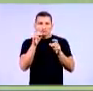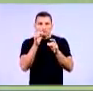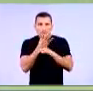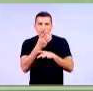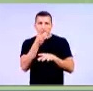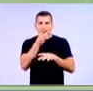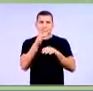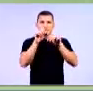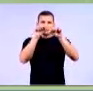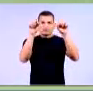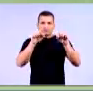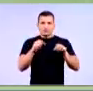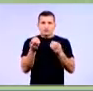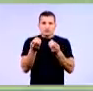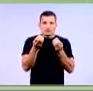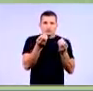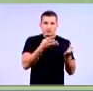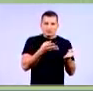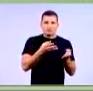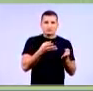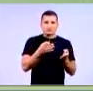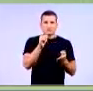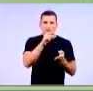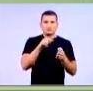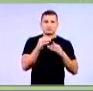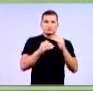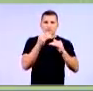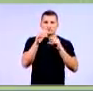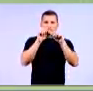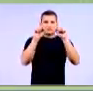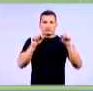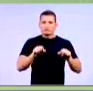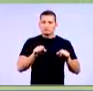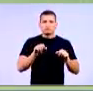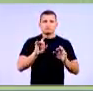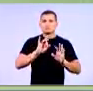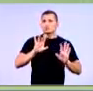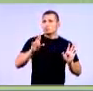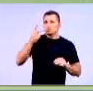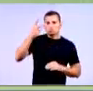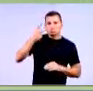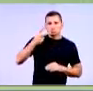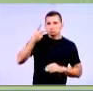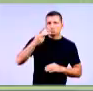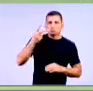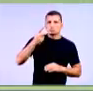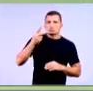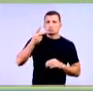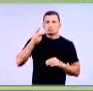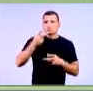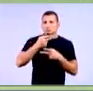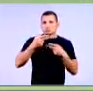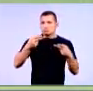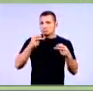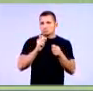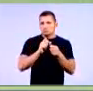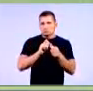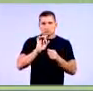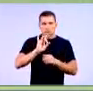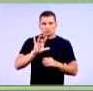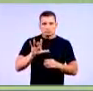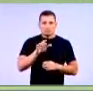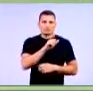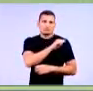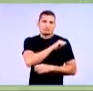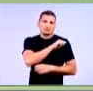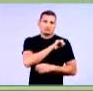para vocês desenvolver o sistema só ia ter essas duas funcionalidades. O aluno